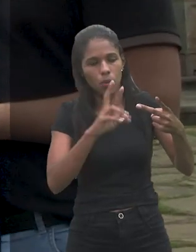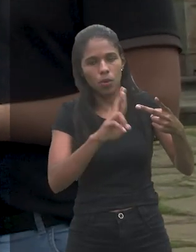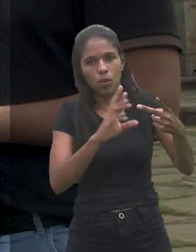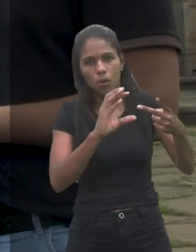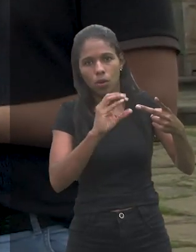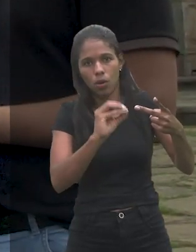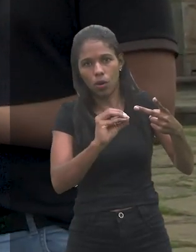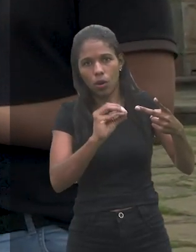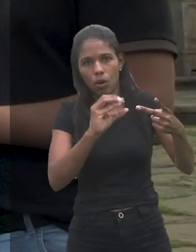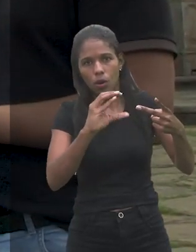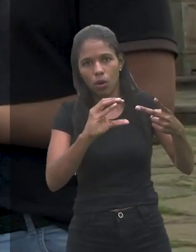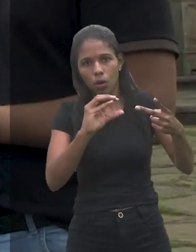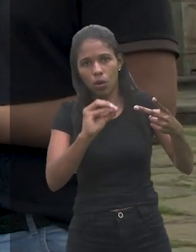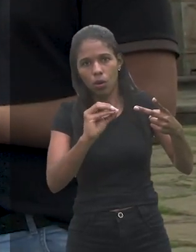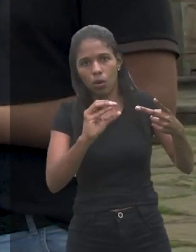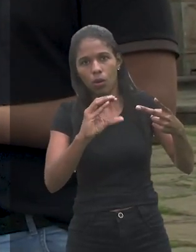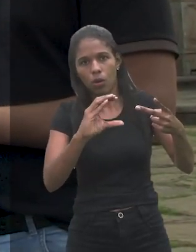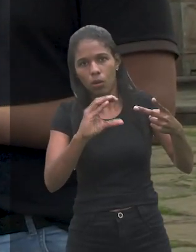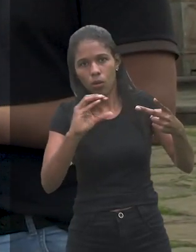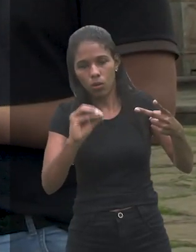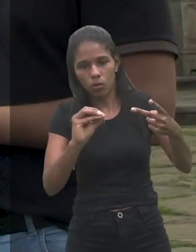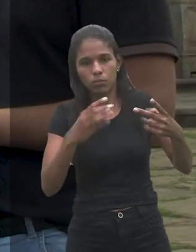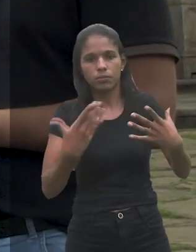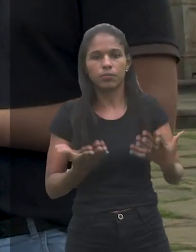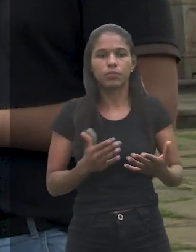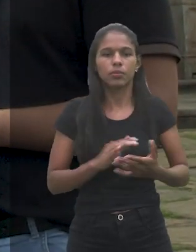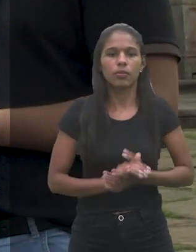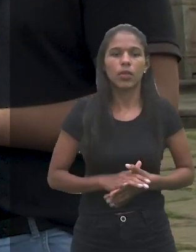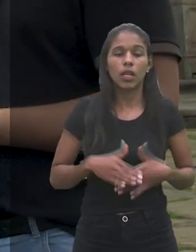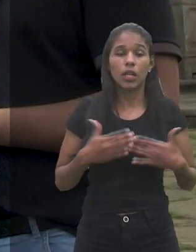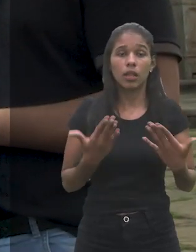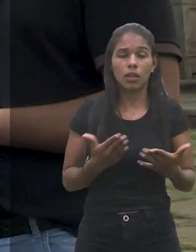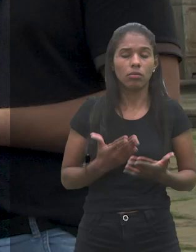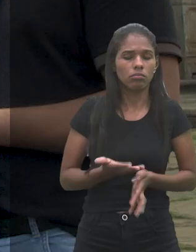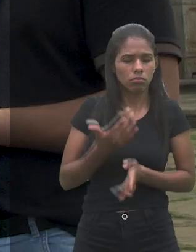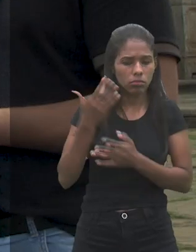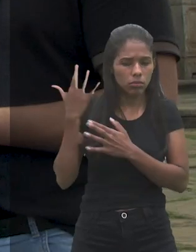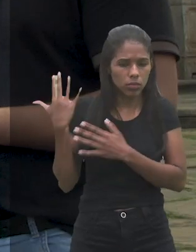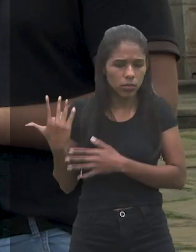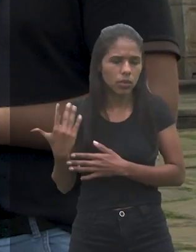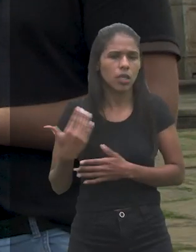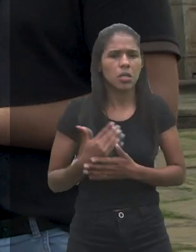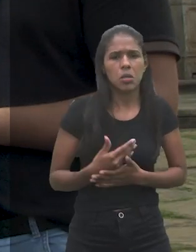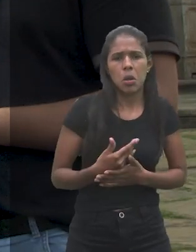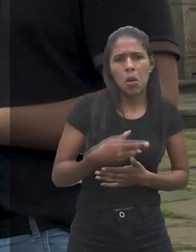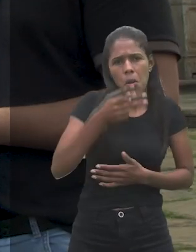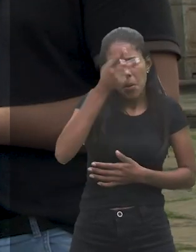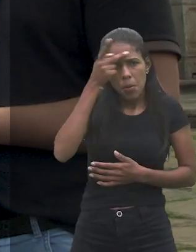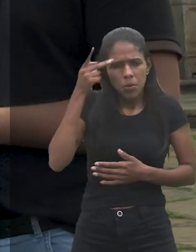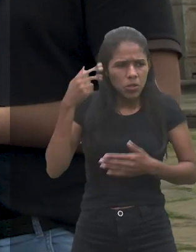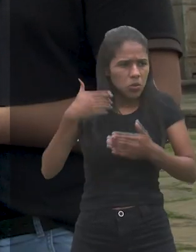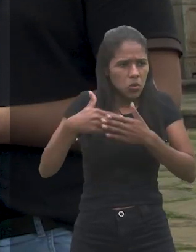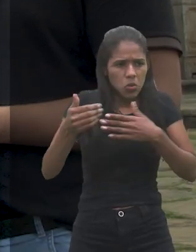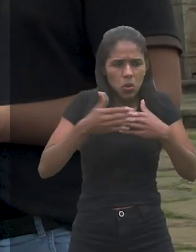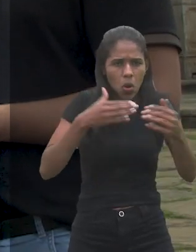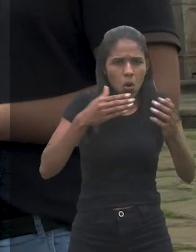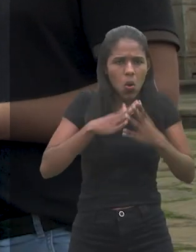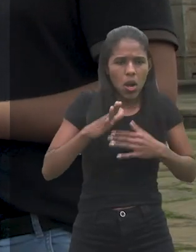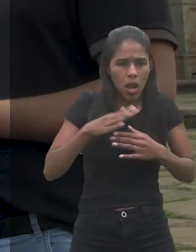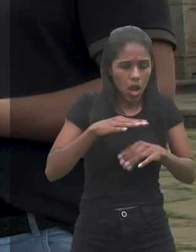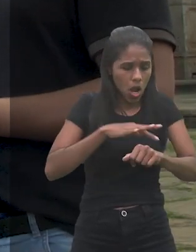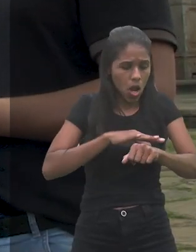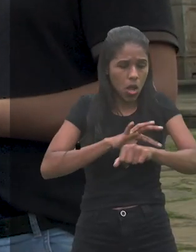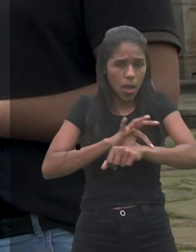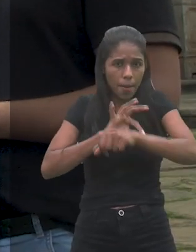Dom José vem para o trono, qualquer pessoa de cor, o ciclo do ouro, se tornaria mestre com facilidade. Então o